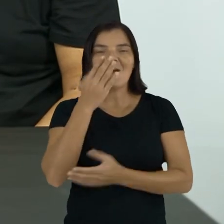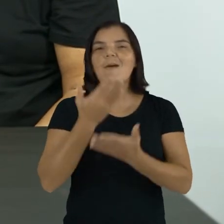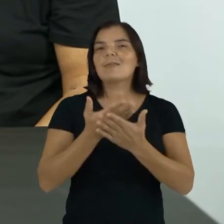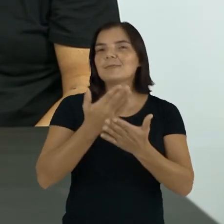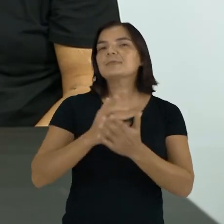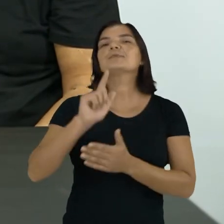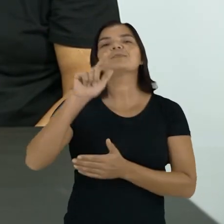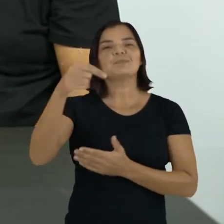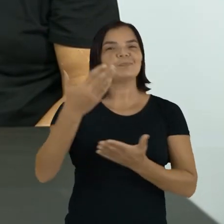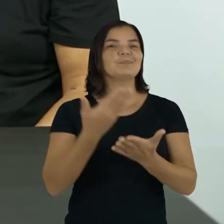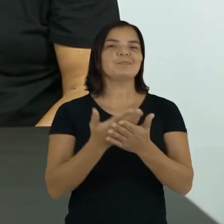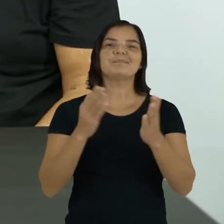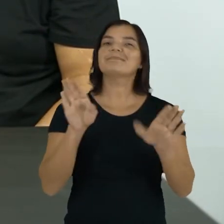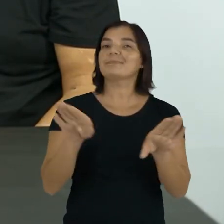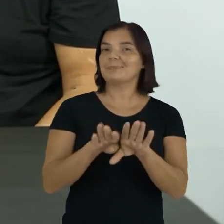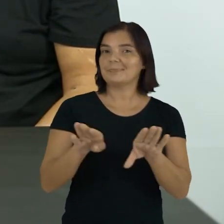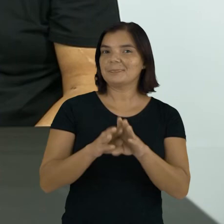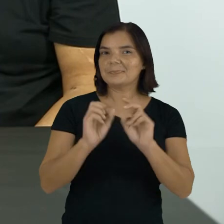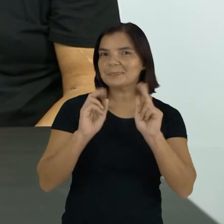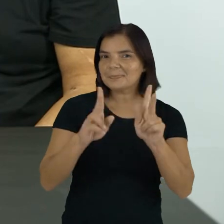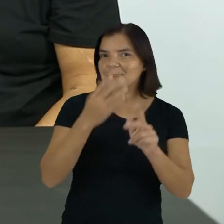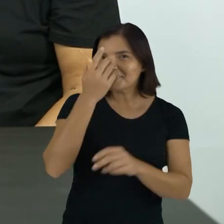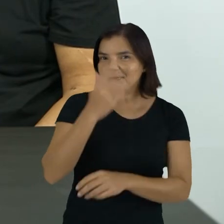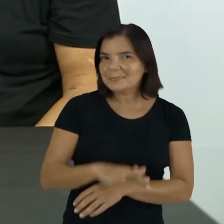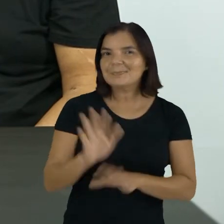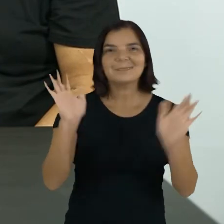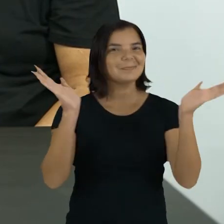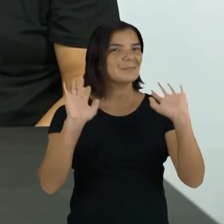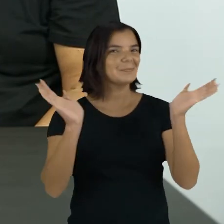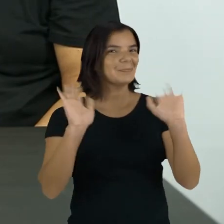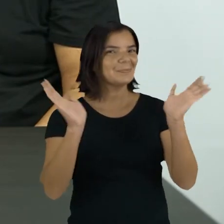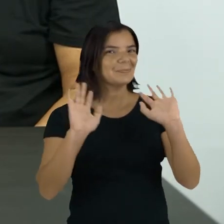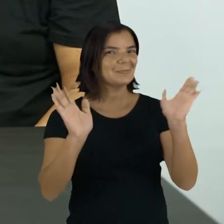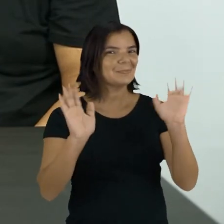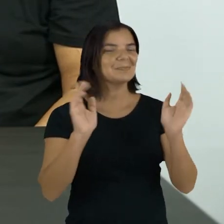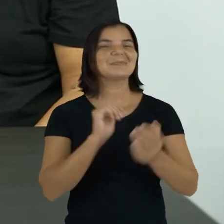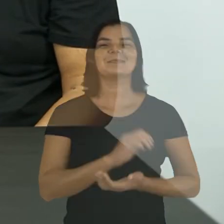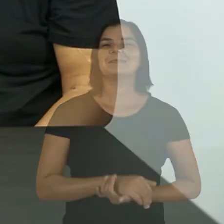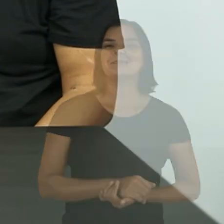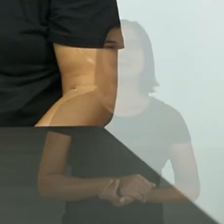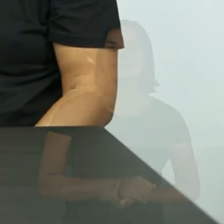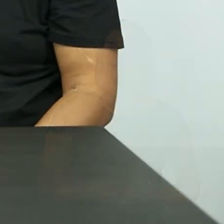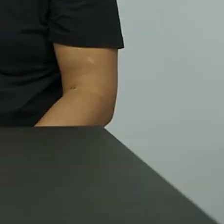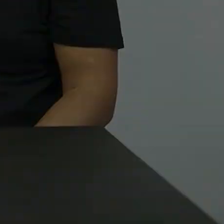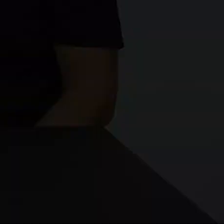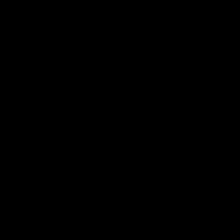aula e outras aulas também. Ok, crianças? Tchau, tchau. Até daqui a pouco.